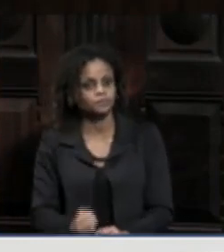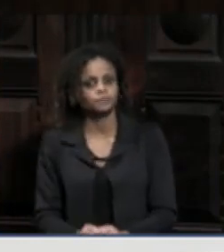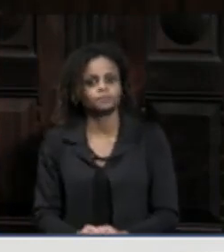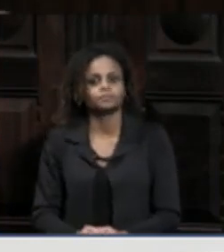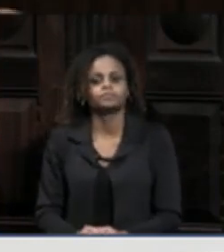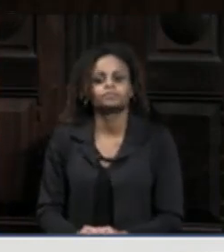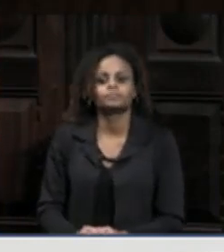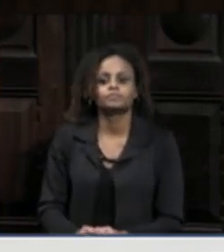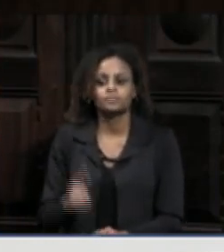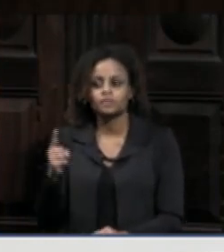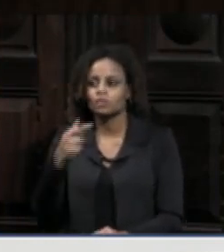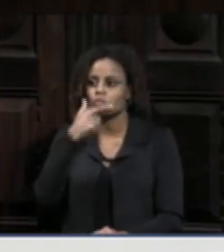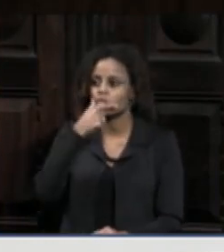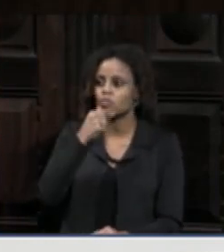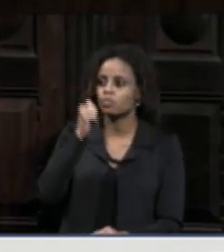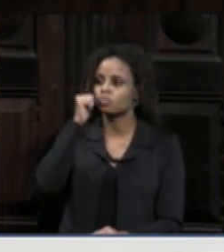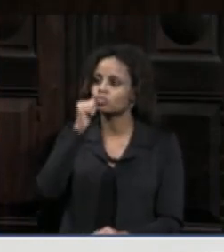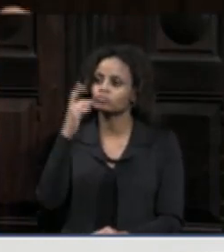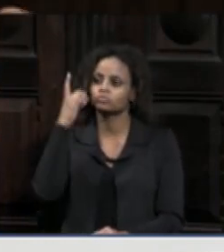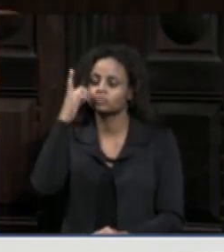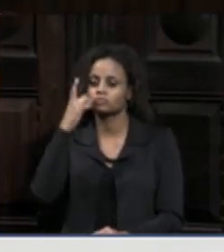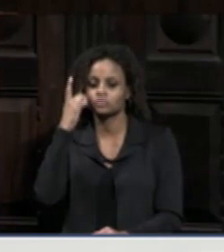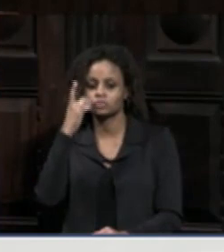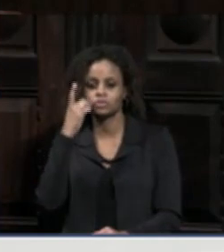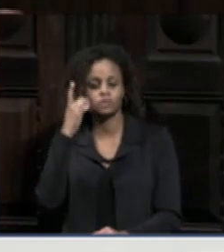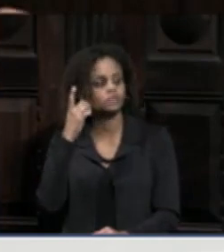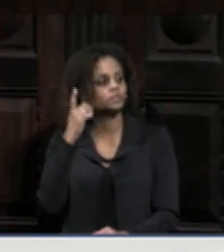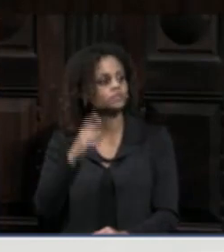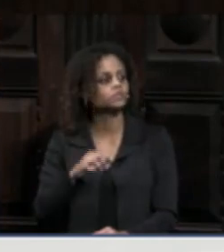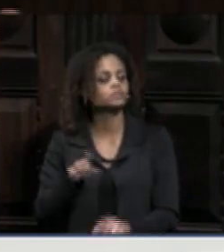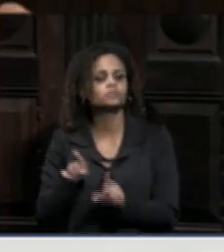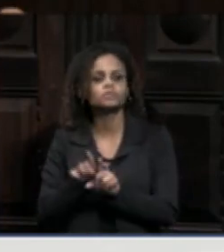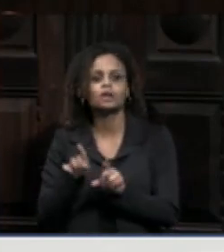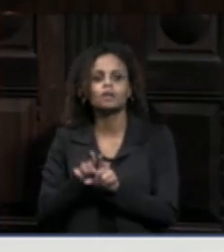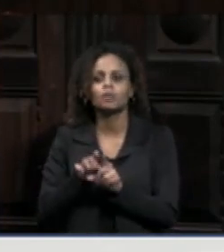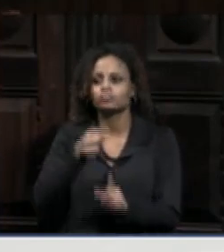senhores deputados presentes, funcionários, imprensa,